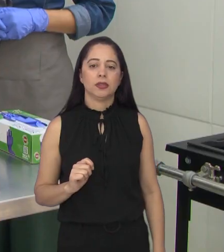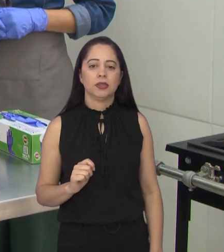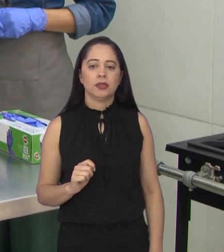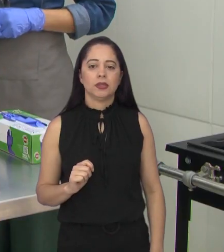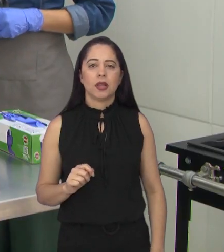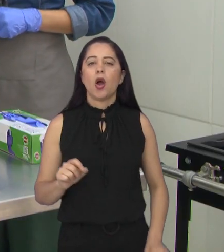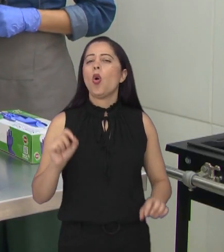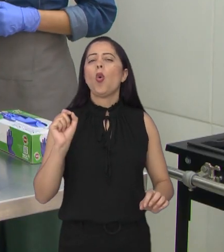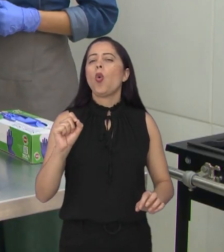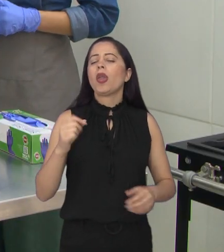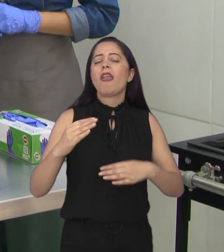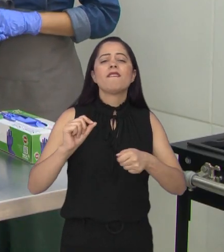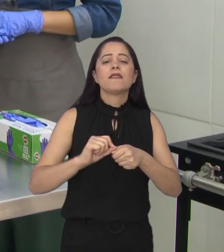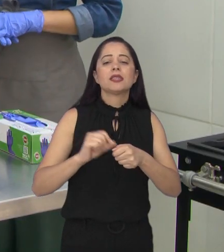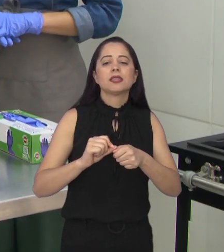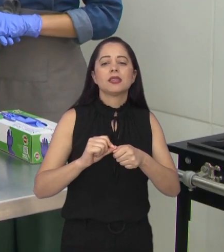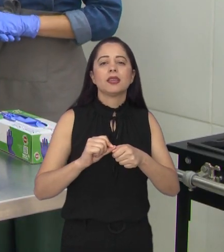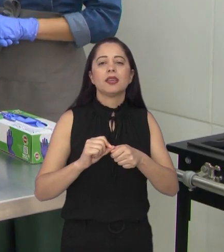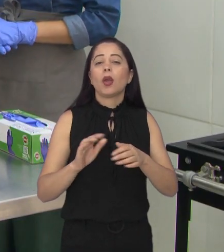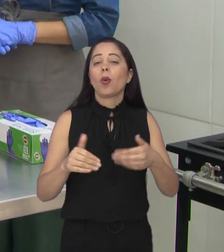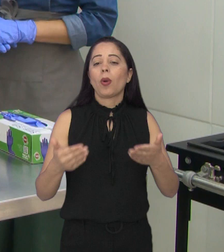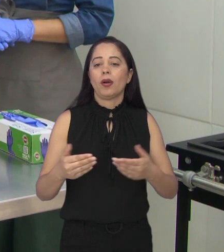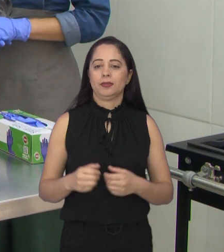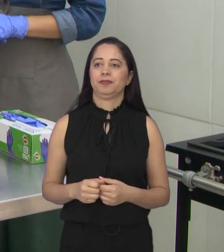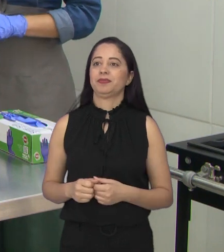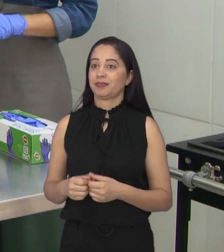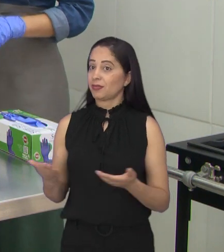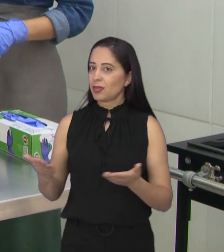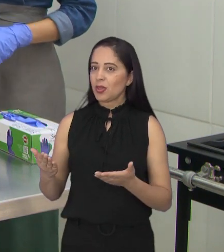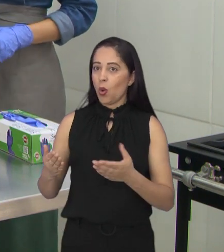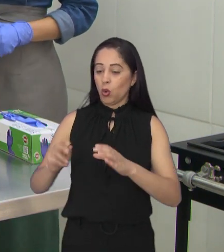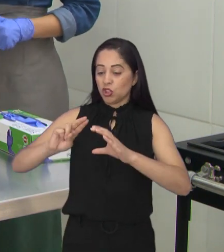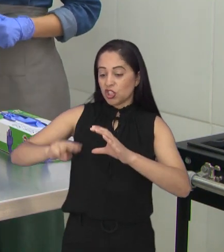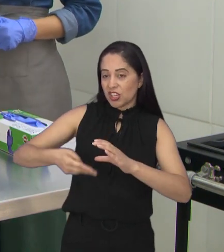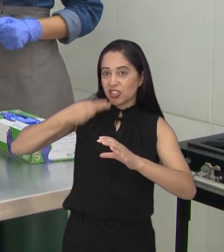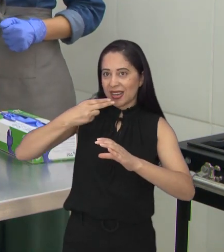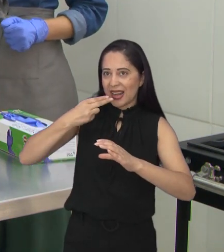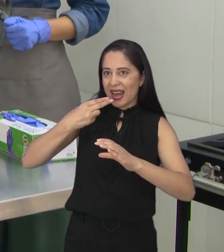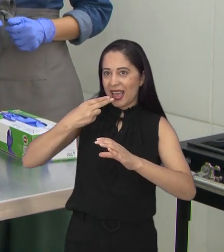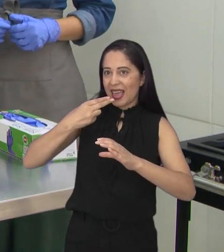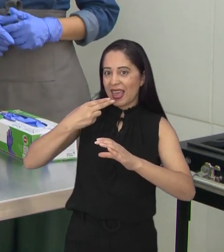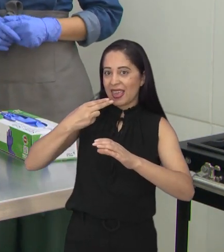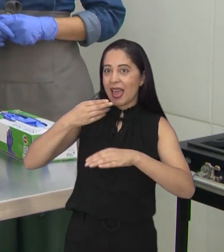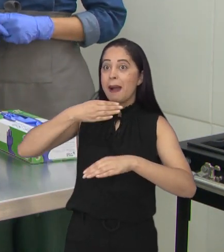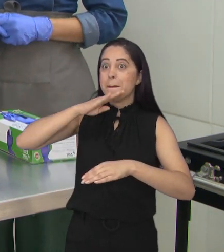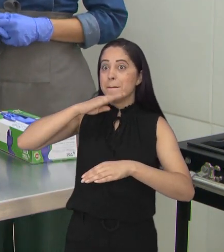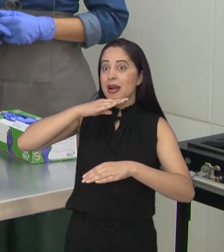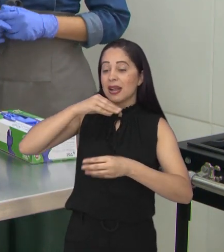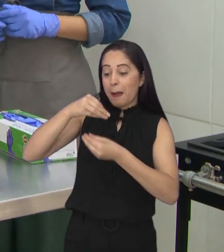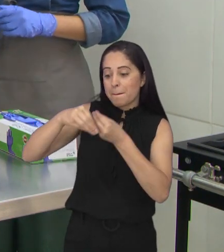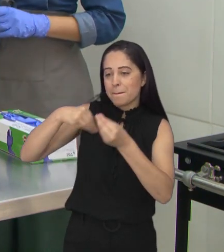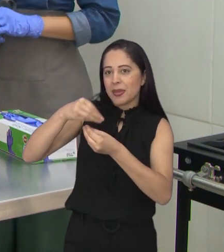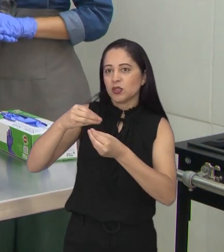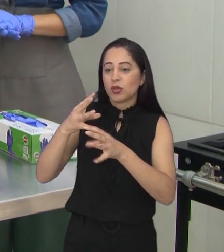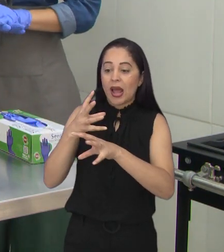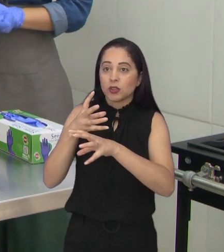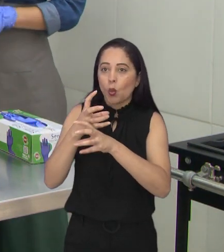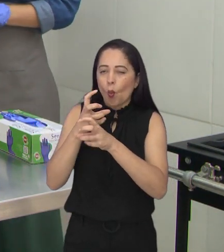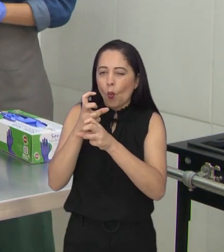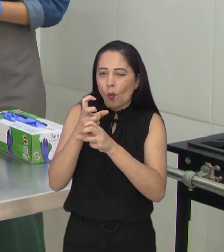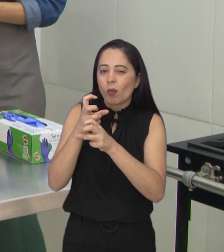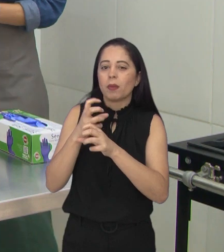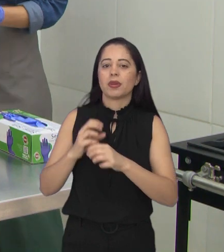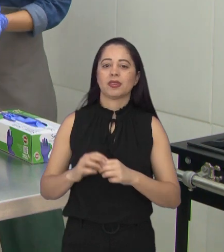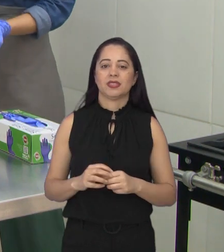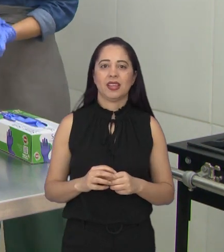Bom, o que é que a gente vai fazer? Qual é a geleia que a gente vai fazer hoje? Nós vamos fazer hoje a geleia de maracujá com manga, que foi nossa pioneira, e tudo começou com